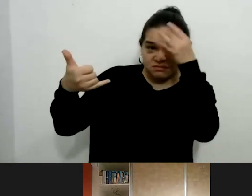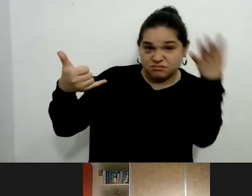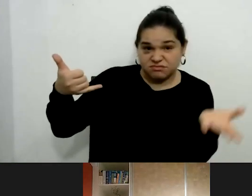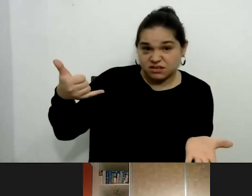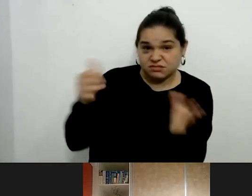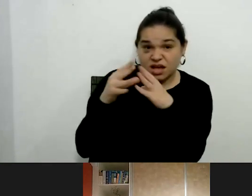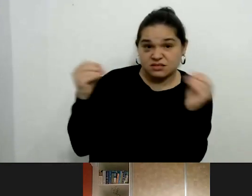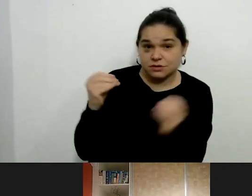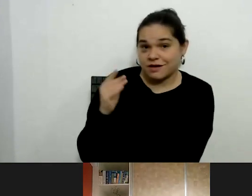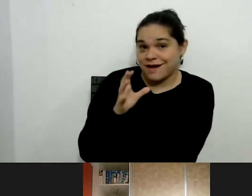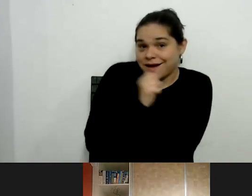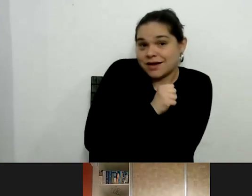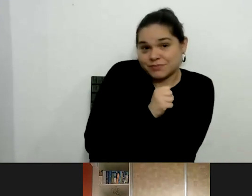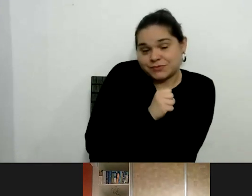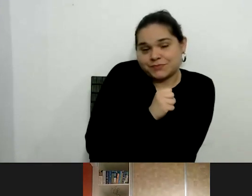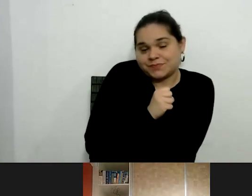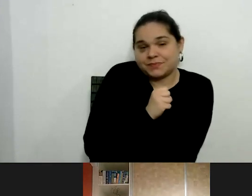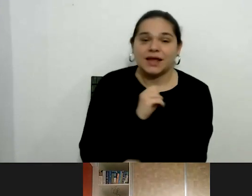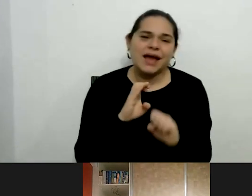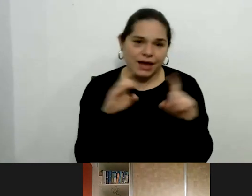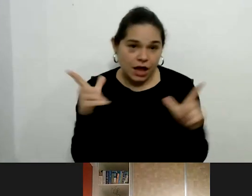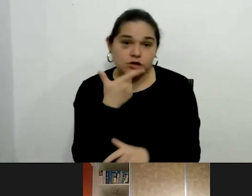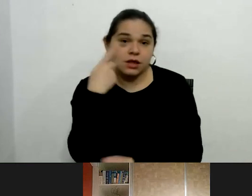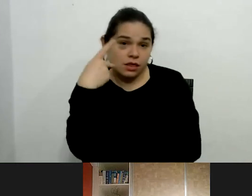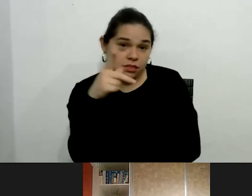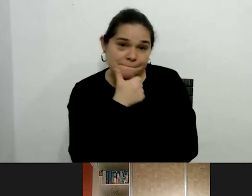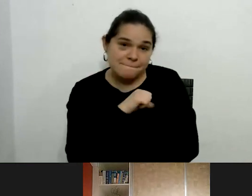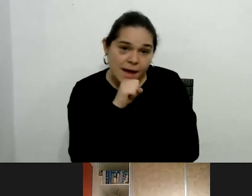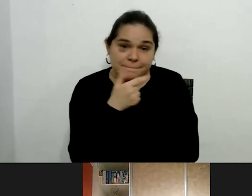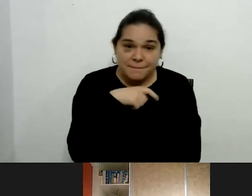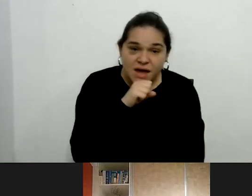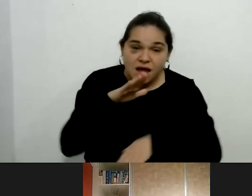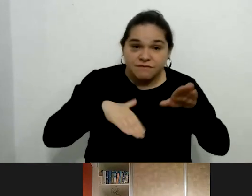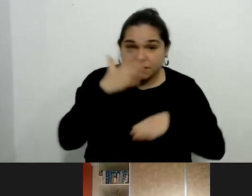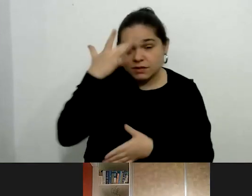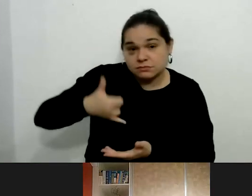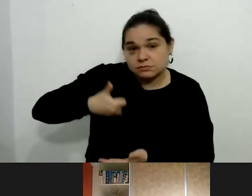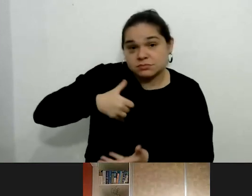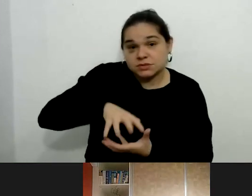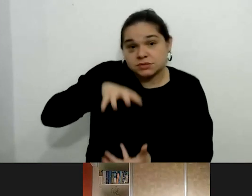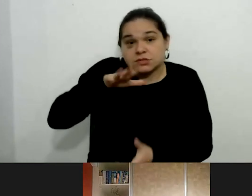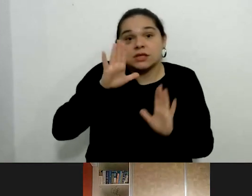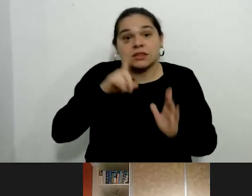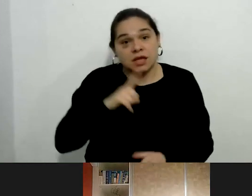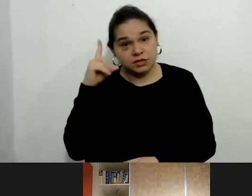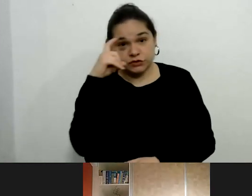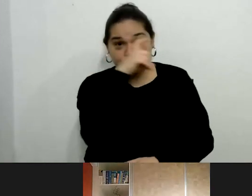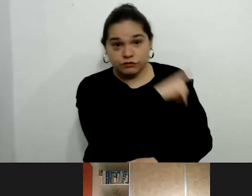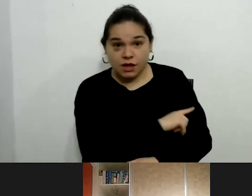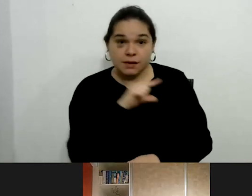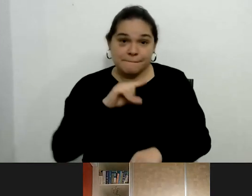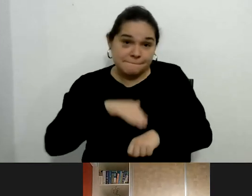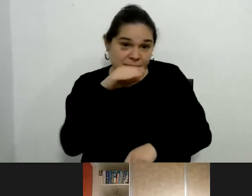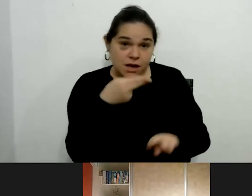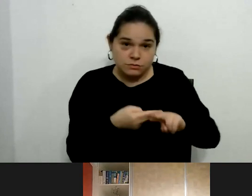mas com certeza na hora que eles aprenderem, essa parte de chegar a receita por SMS, você pode cadastrar o teu número e chegar, em vez de chegar para ele,